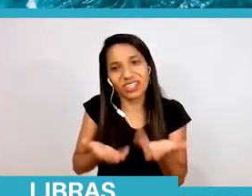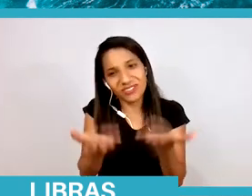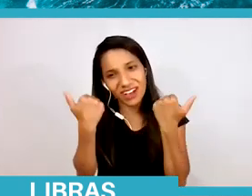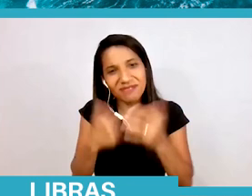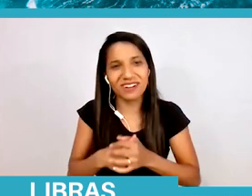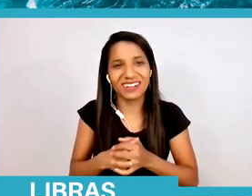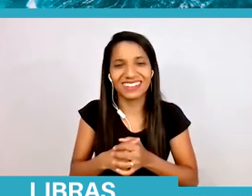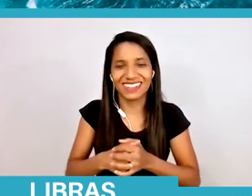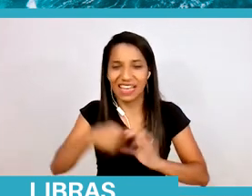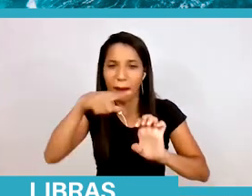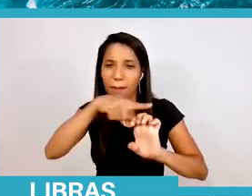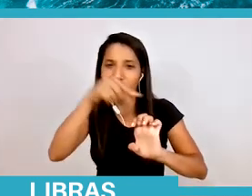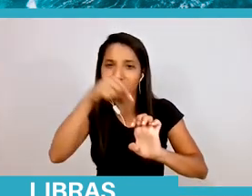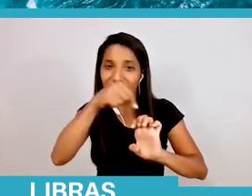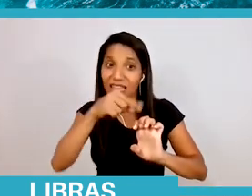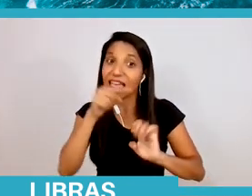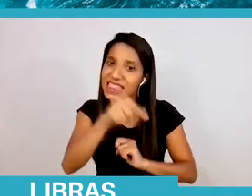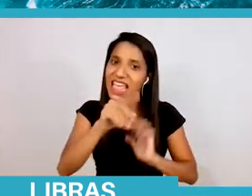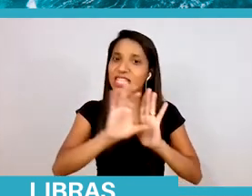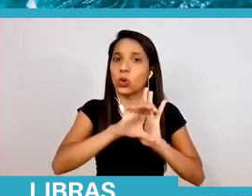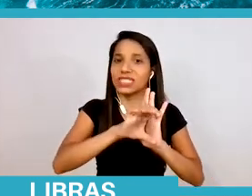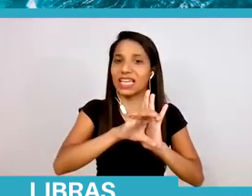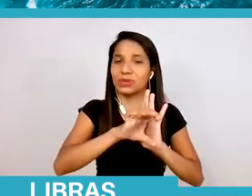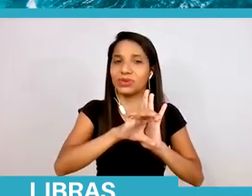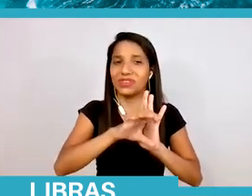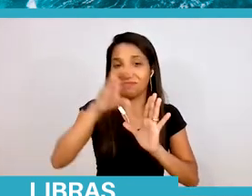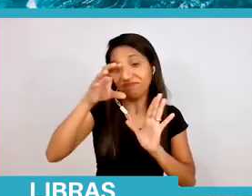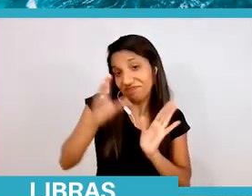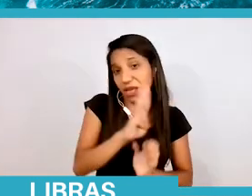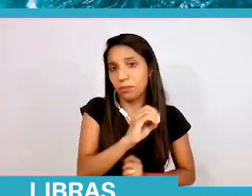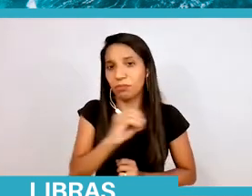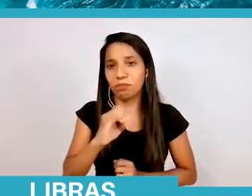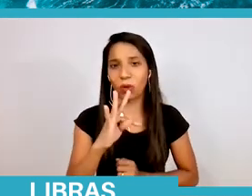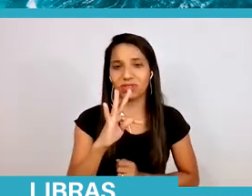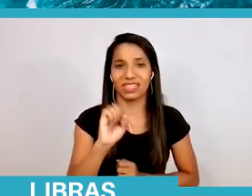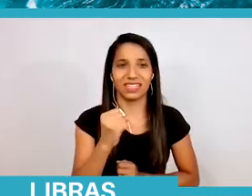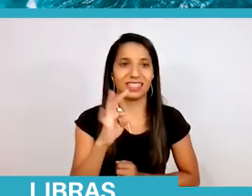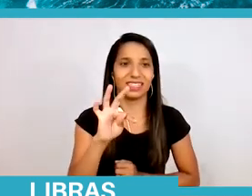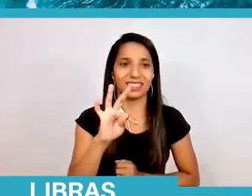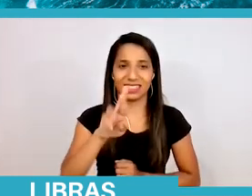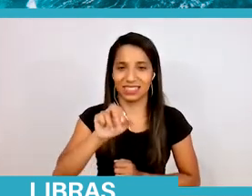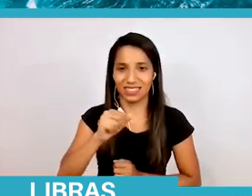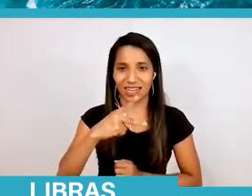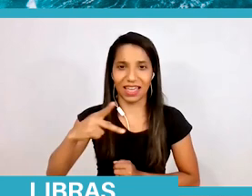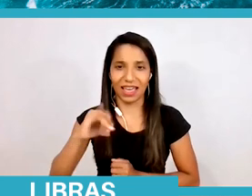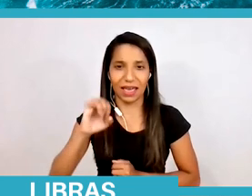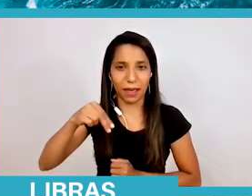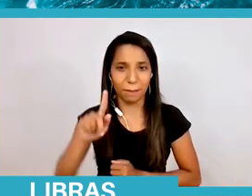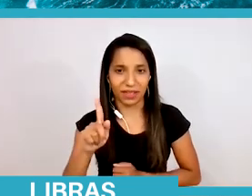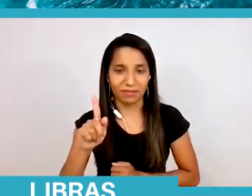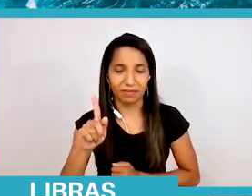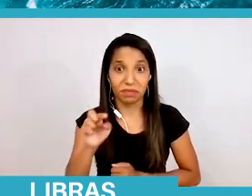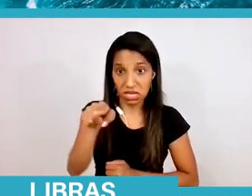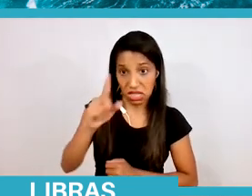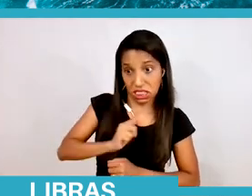não tem ali um projeto pessoal guardado na gaveta, que a gente está esperando o momento